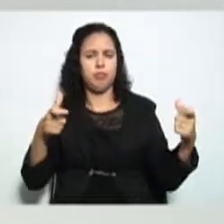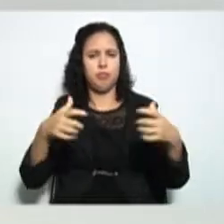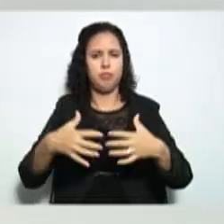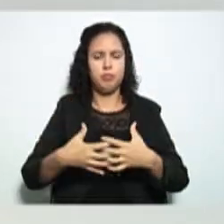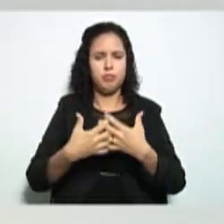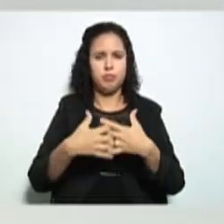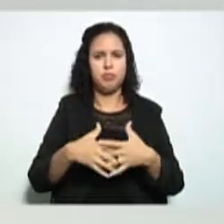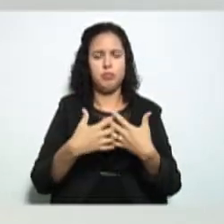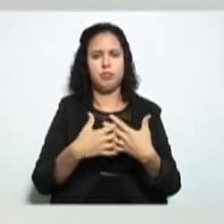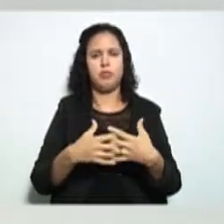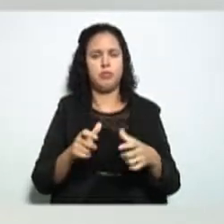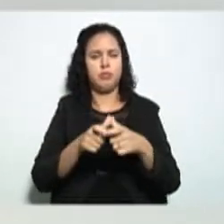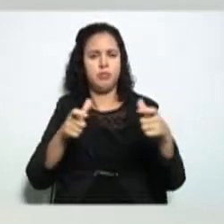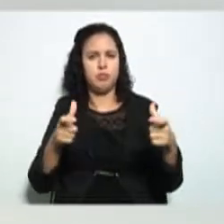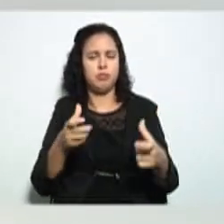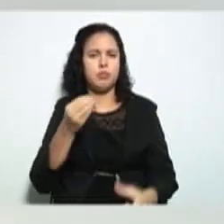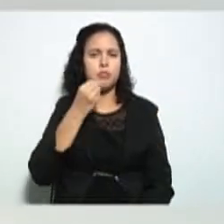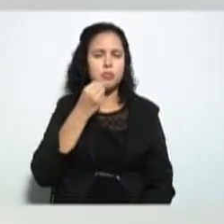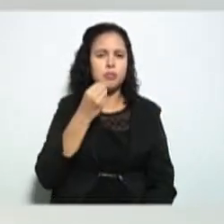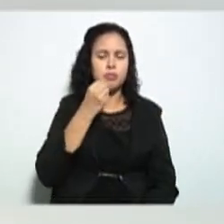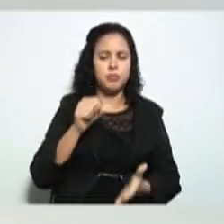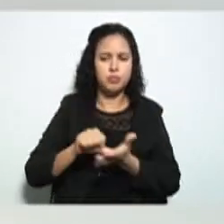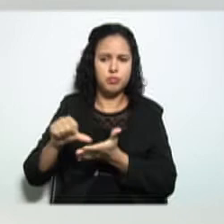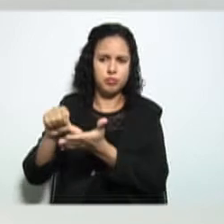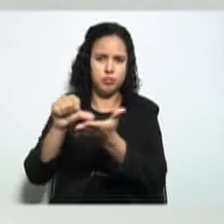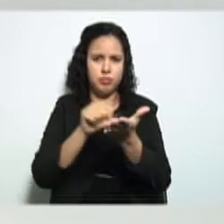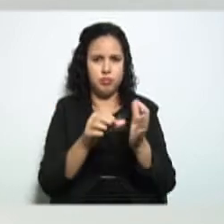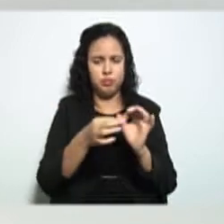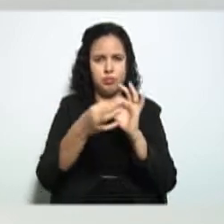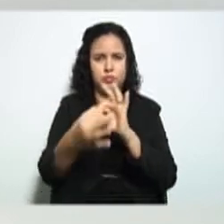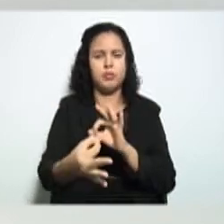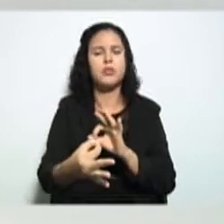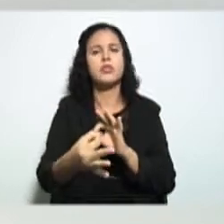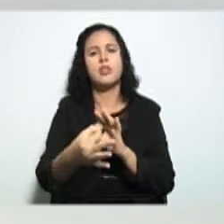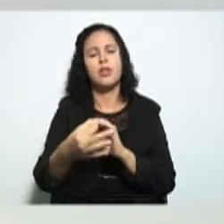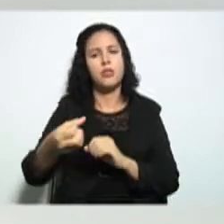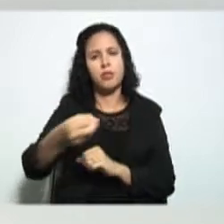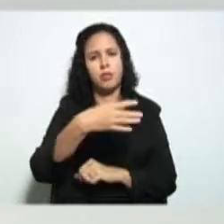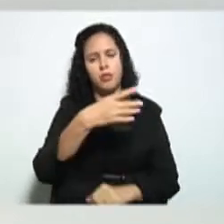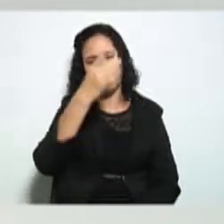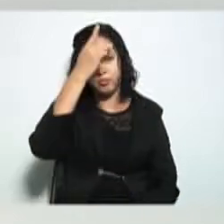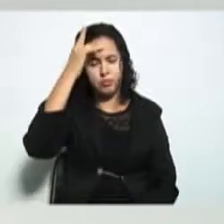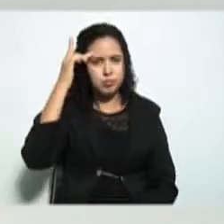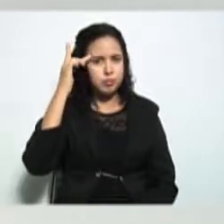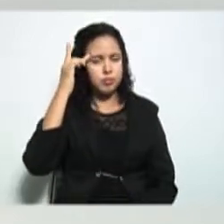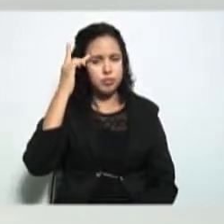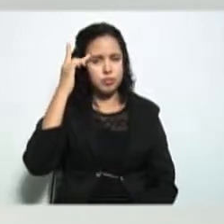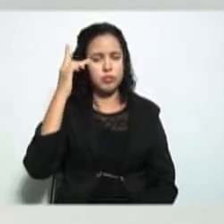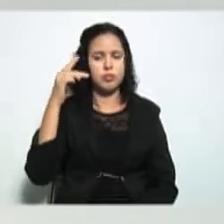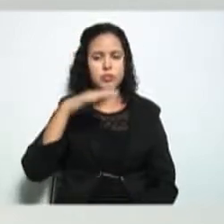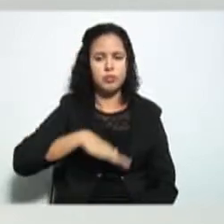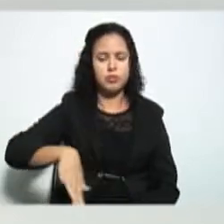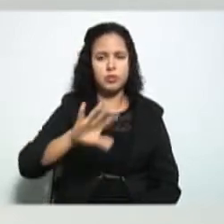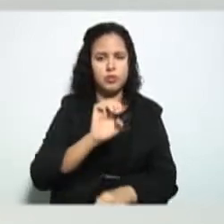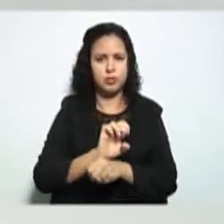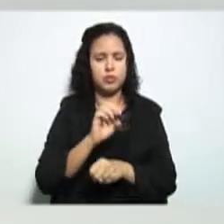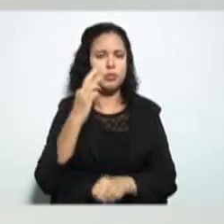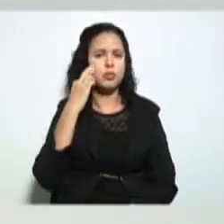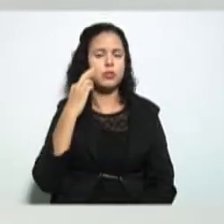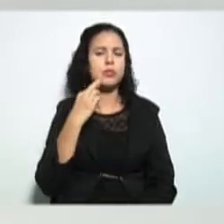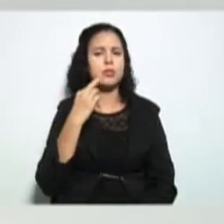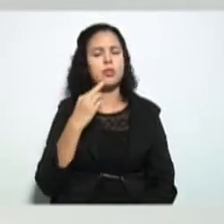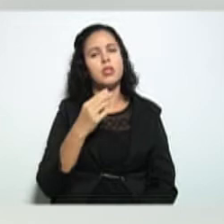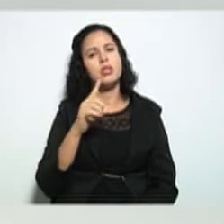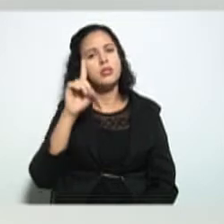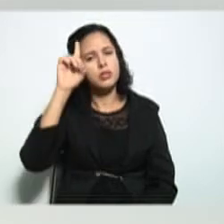oportunidades por meio dos polos de educação à distância para novas pessoas, novos públicos de todo o nosso estado. Então, espero que no dia